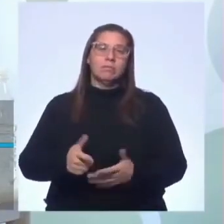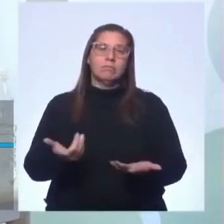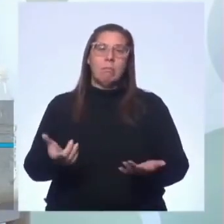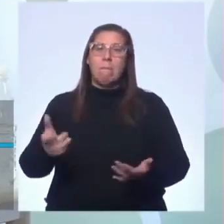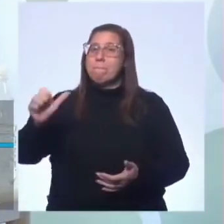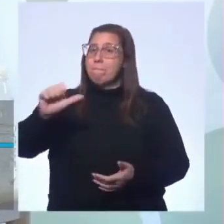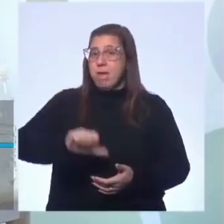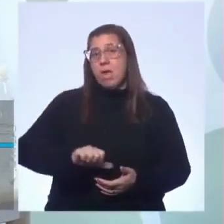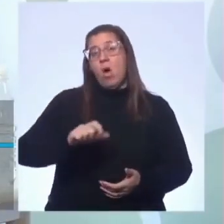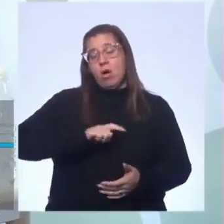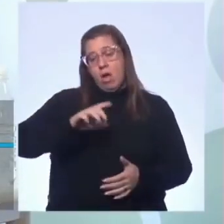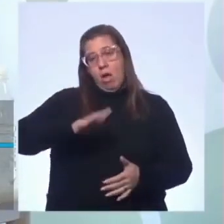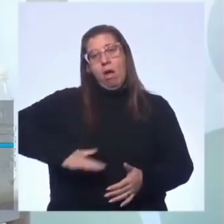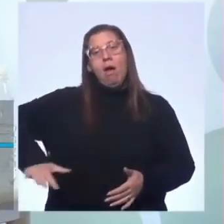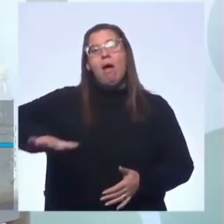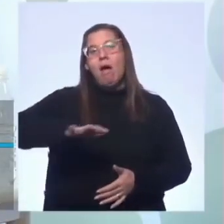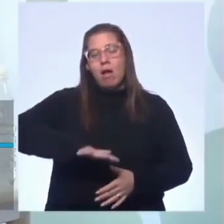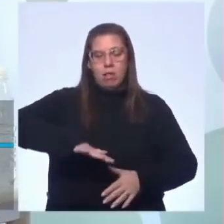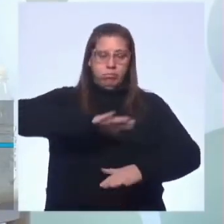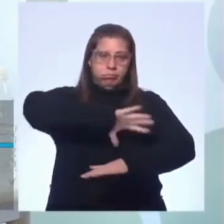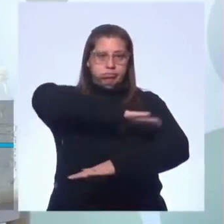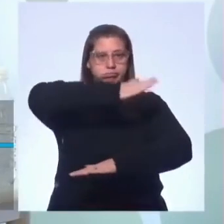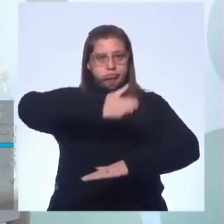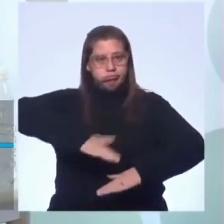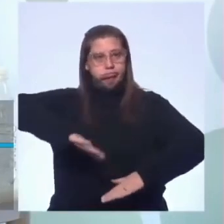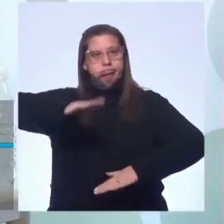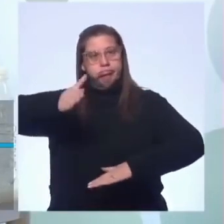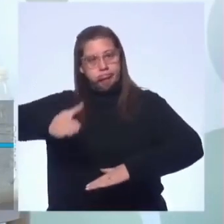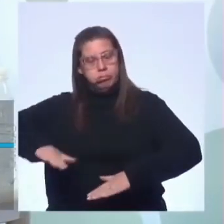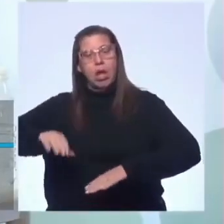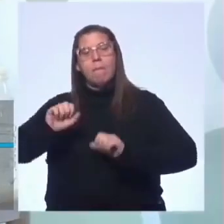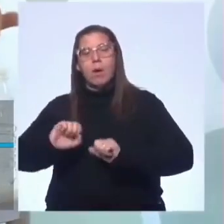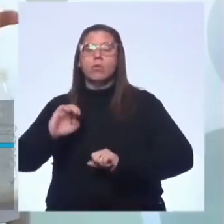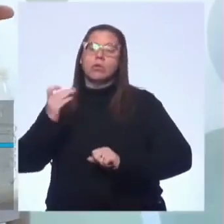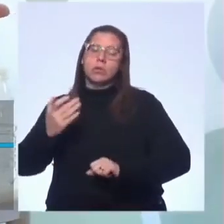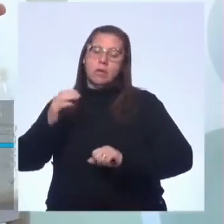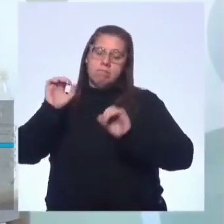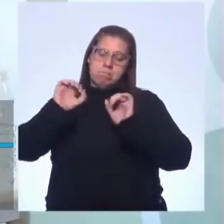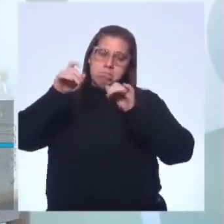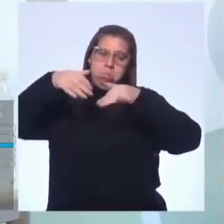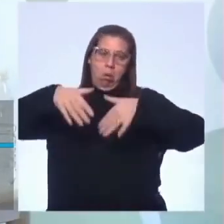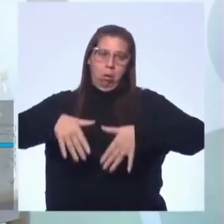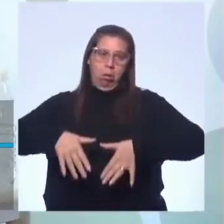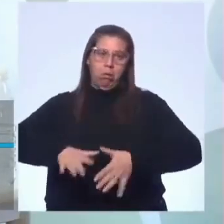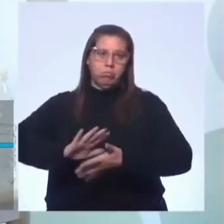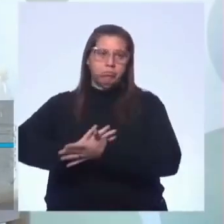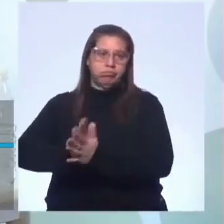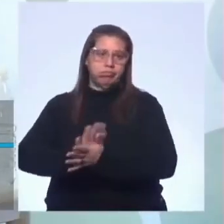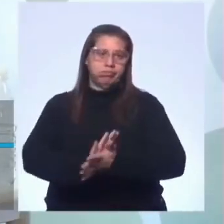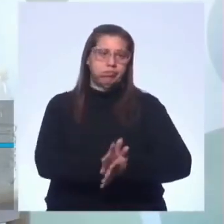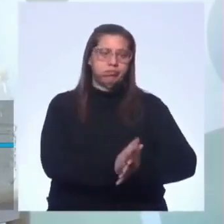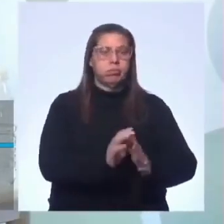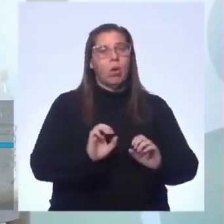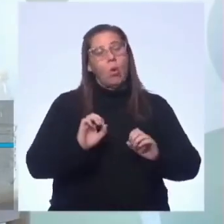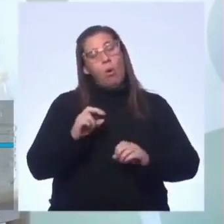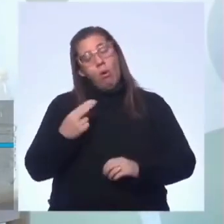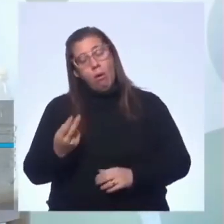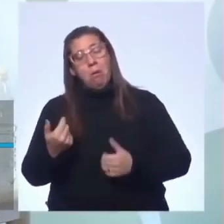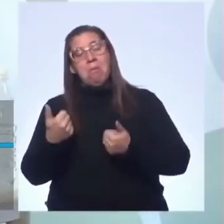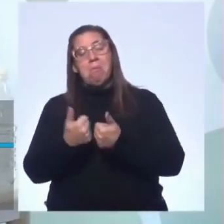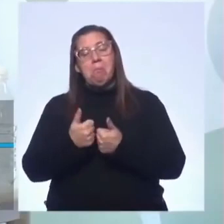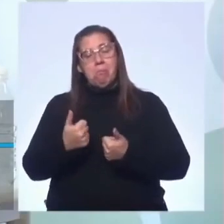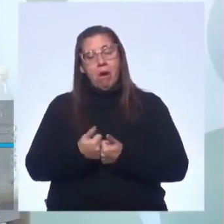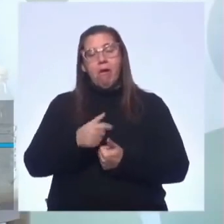aí estão em regiões de relevo, que podem sofrer problemas de deslizamento, ou em regiões planas, próximas de margens de rio, que podem